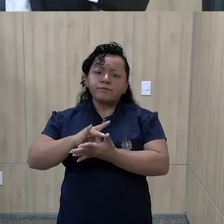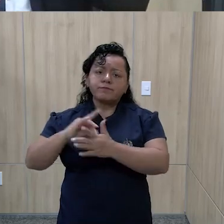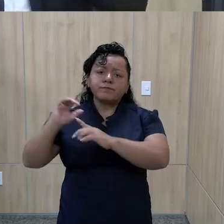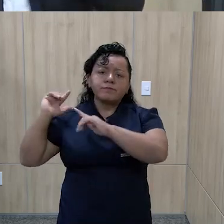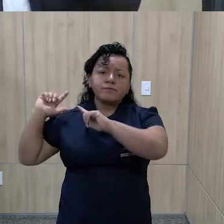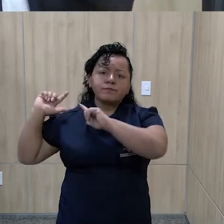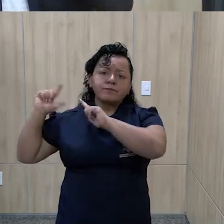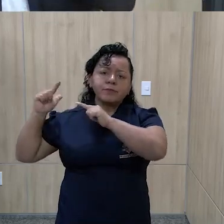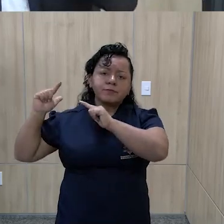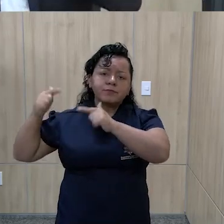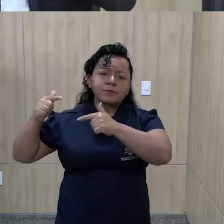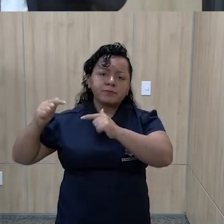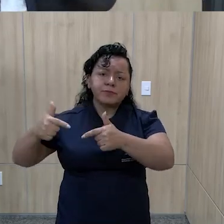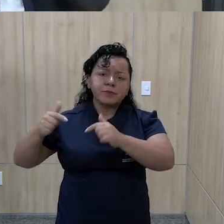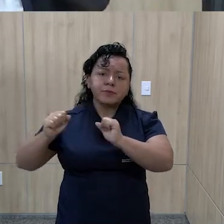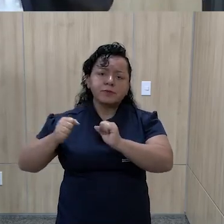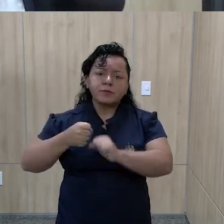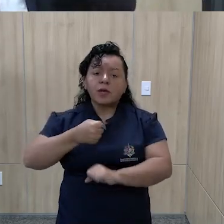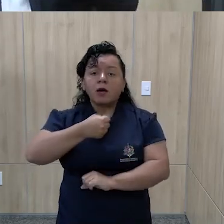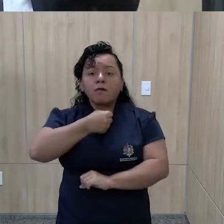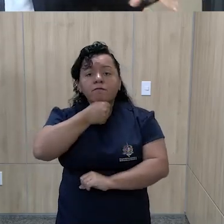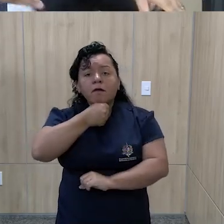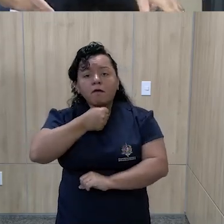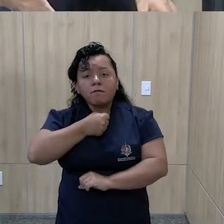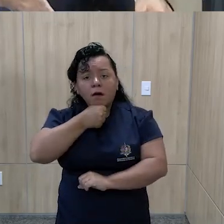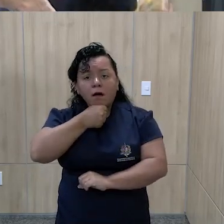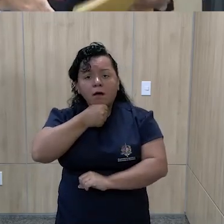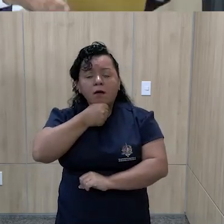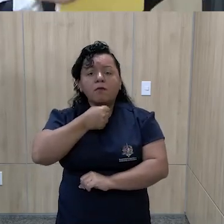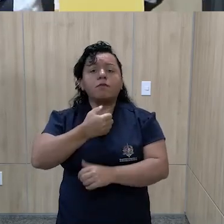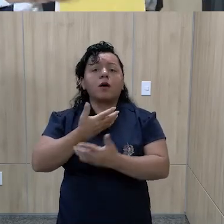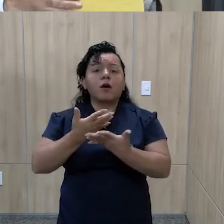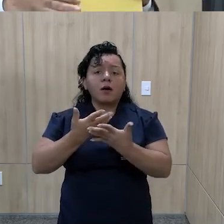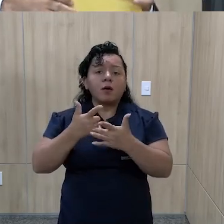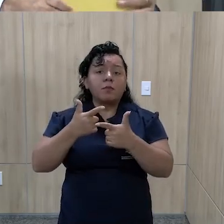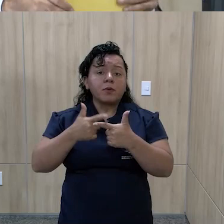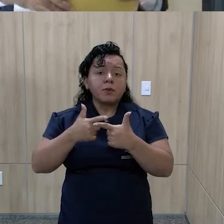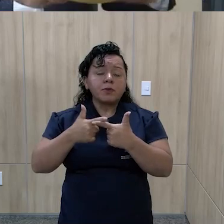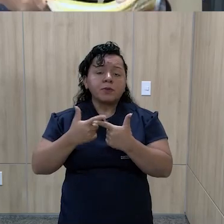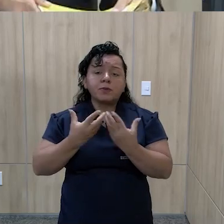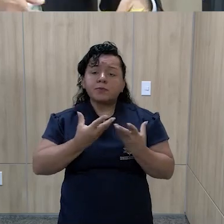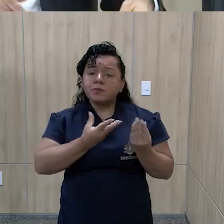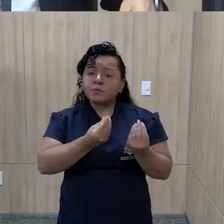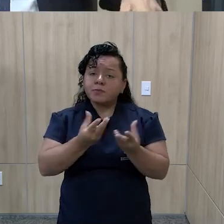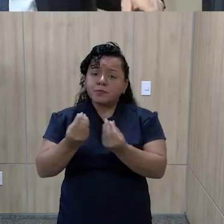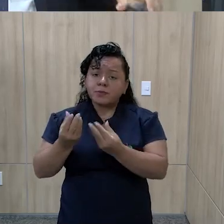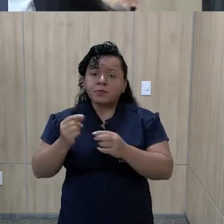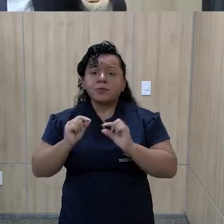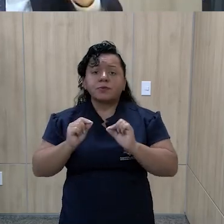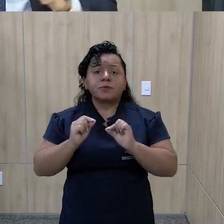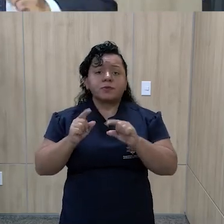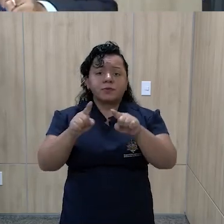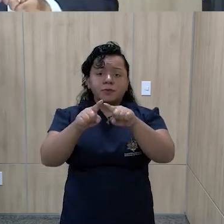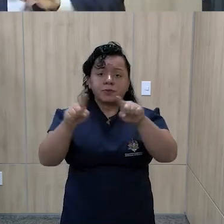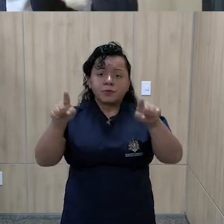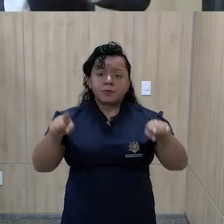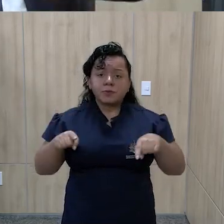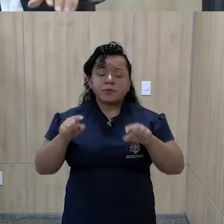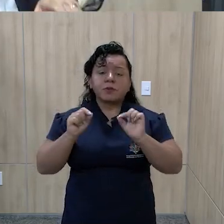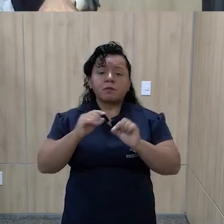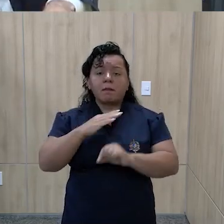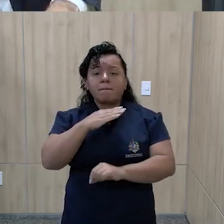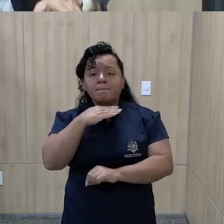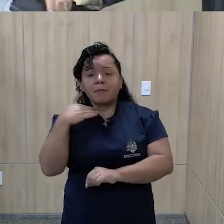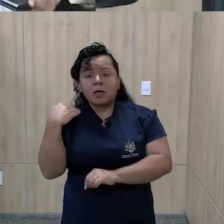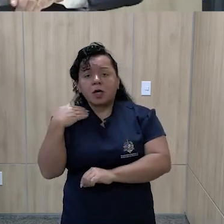a ascendência aos avós porque muitos servidores públicos têm o falecimento o ser